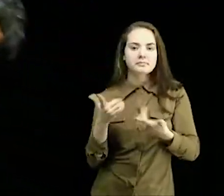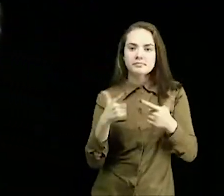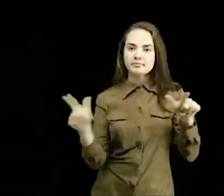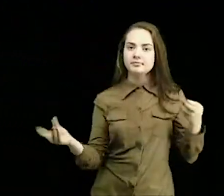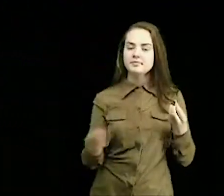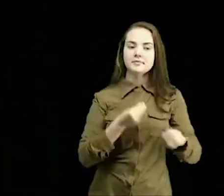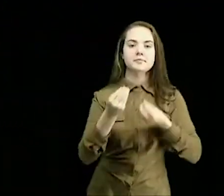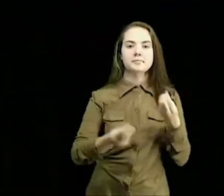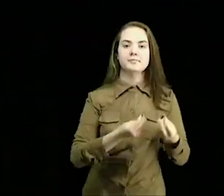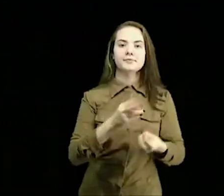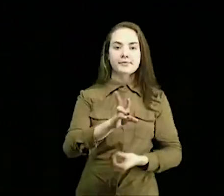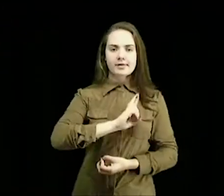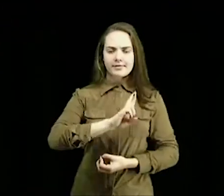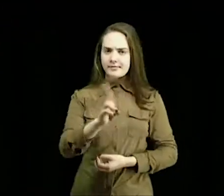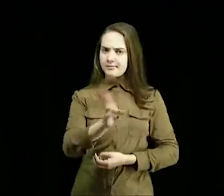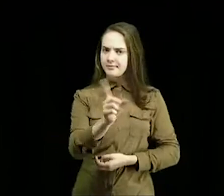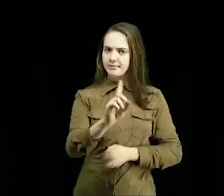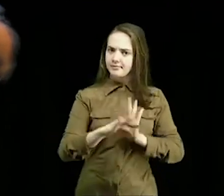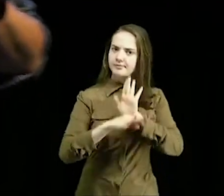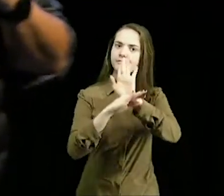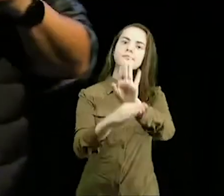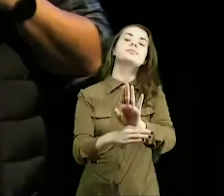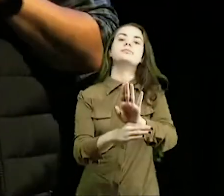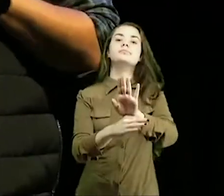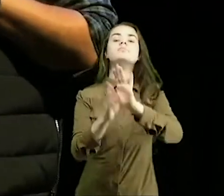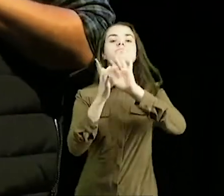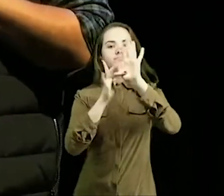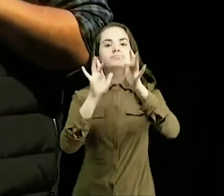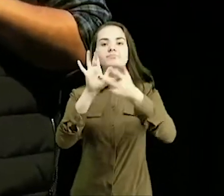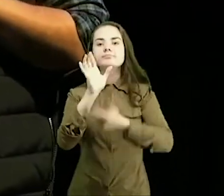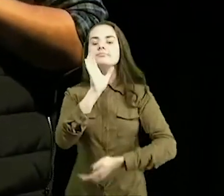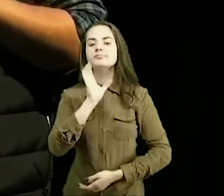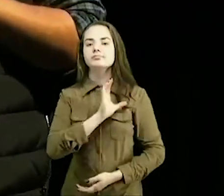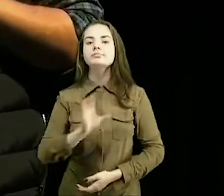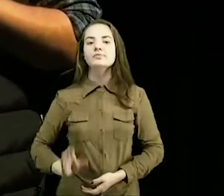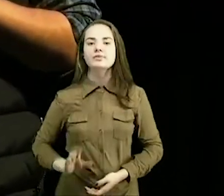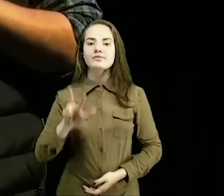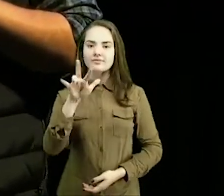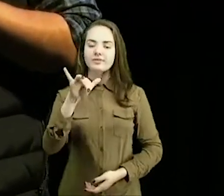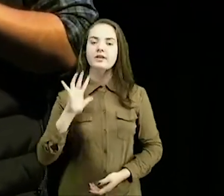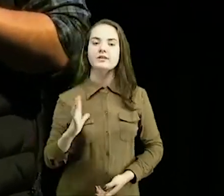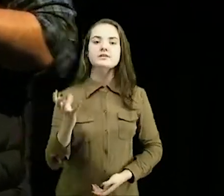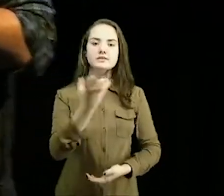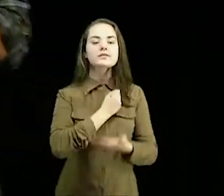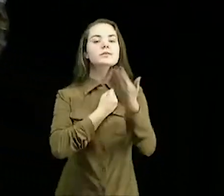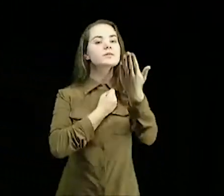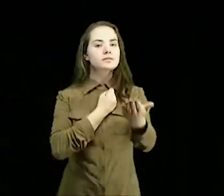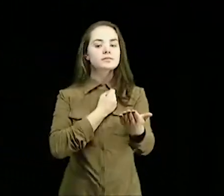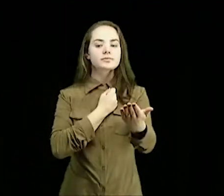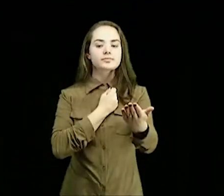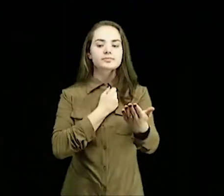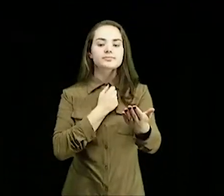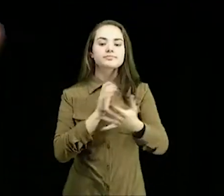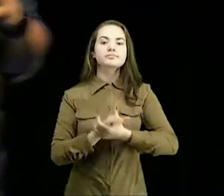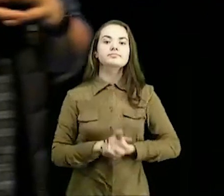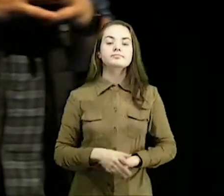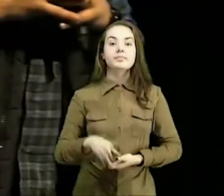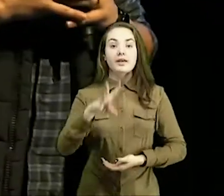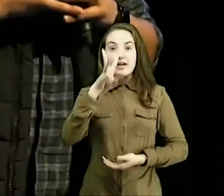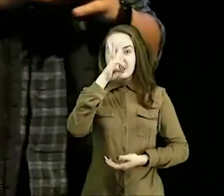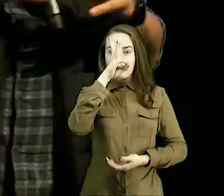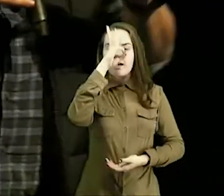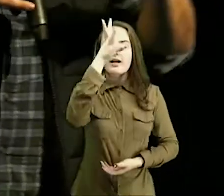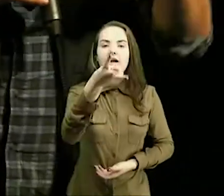religião não vai te ajudar. Jesus Cristo, ele vai te salvar. E aqui, Acabe fala